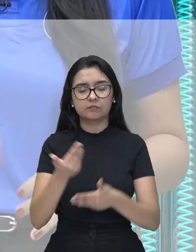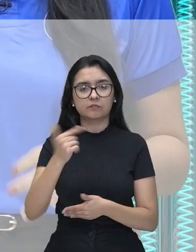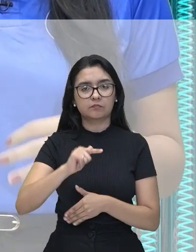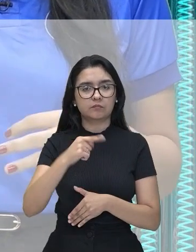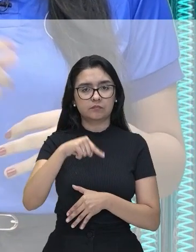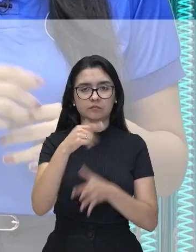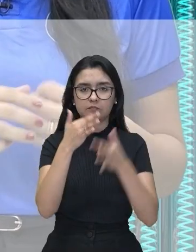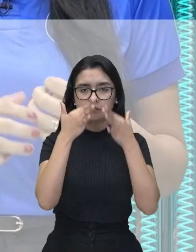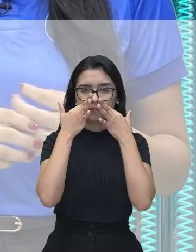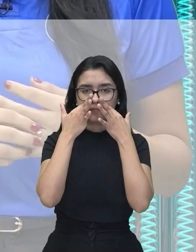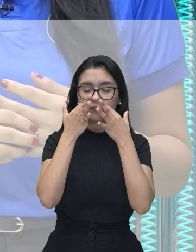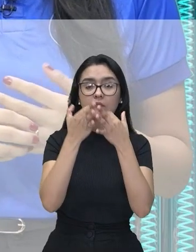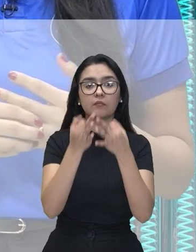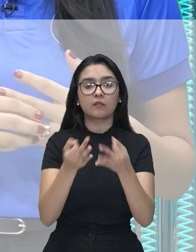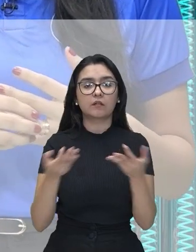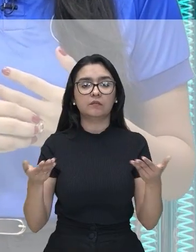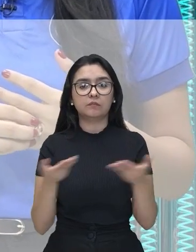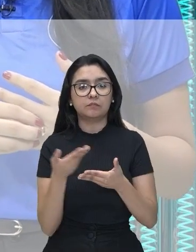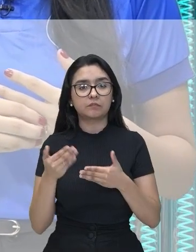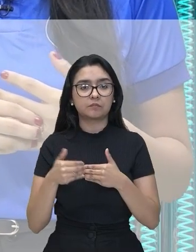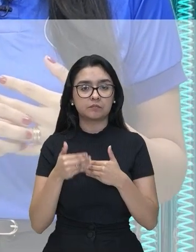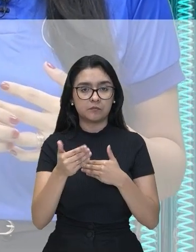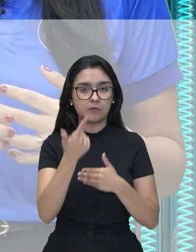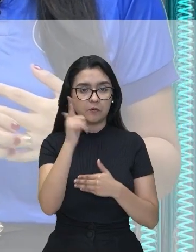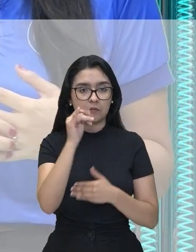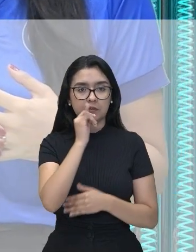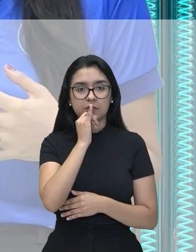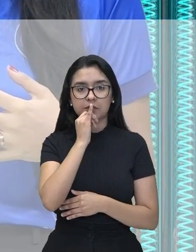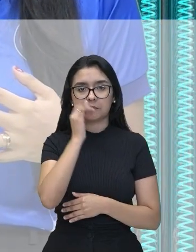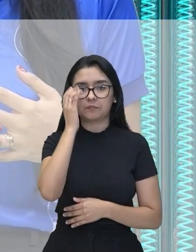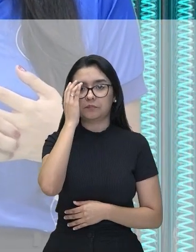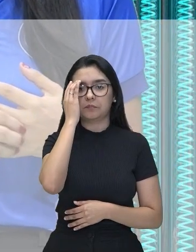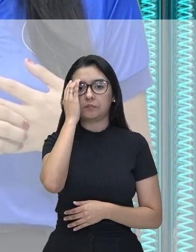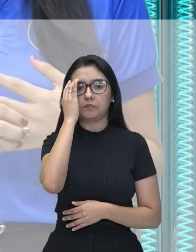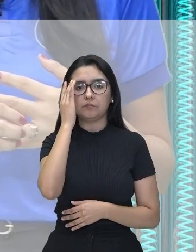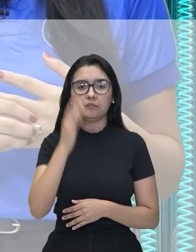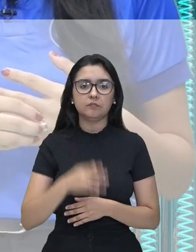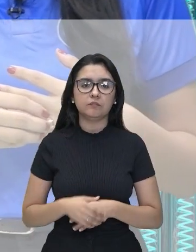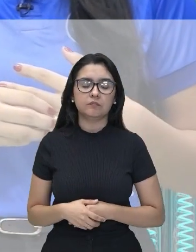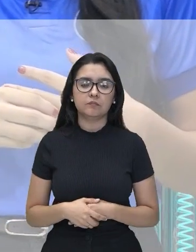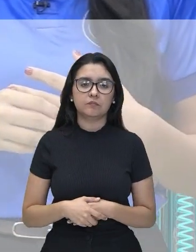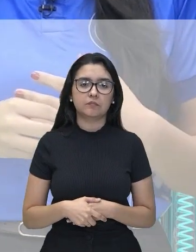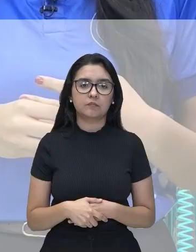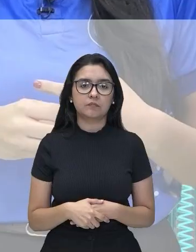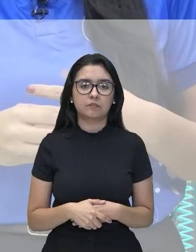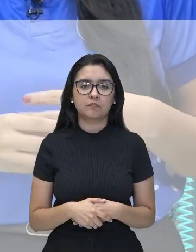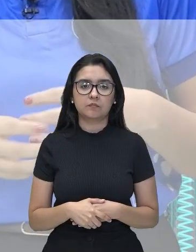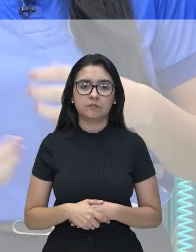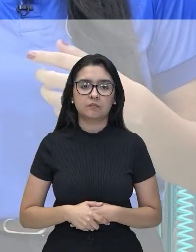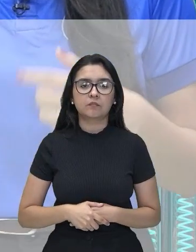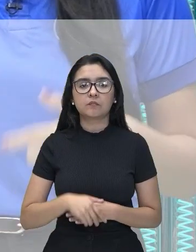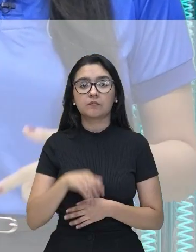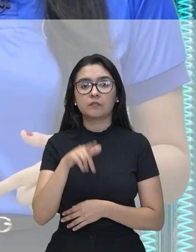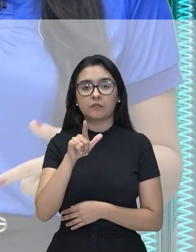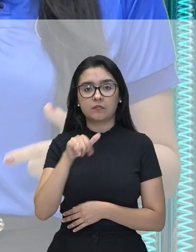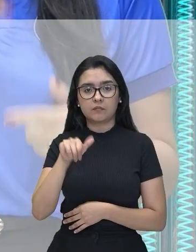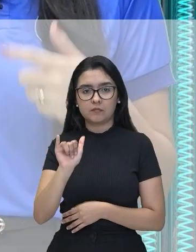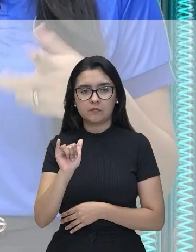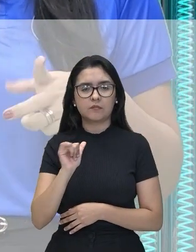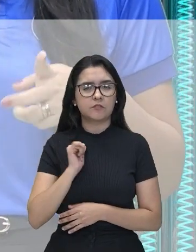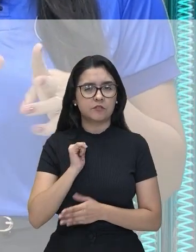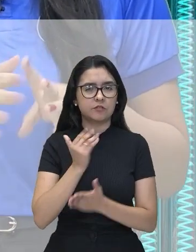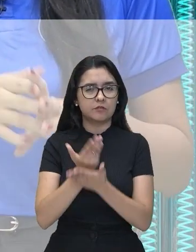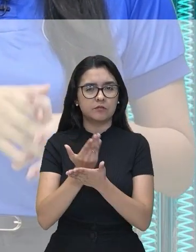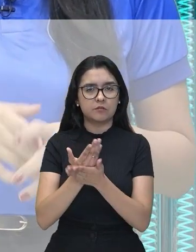atenção. E agora nós vamos para o próximo exemplo. Vamos checar aqui, let's check. Esse li que nós vimos lá no